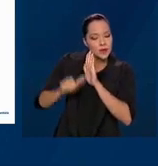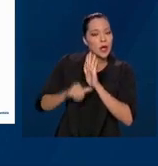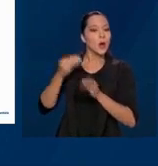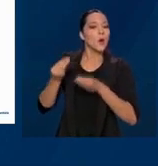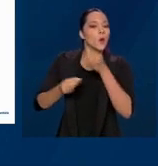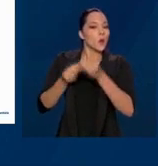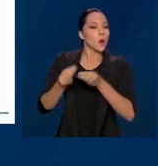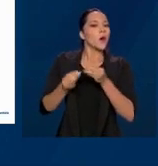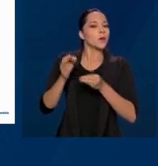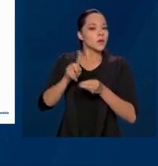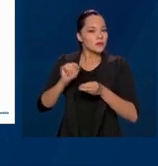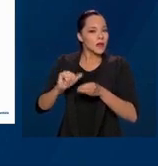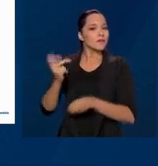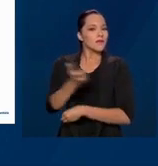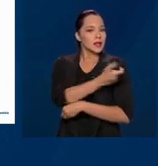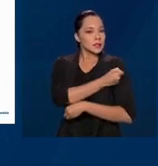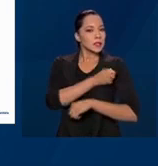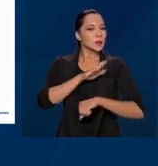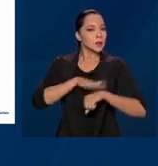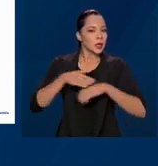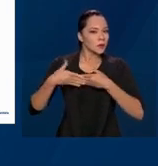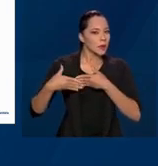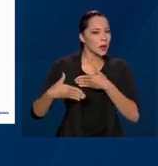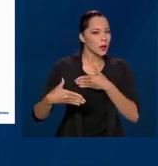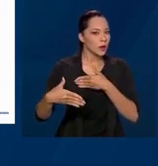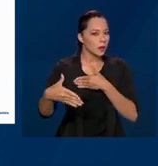dessa vacina ao longo do tempo.